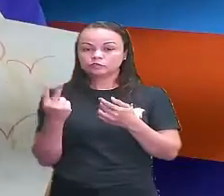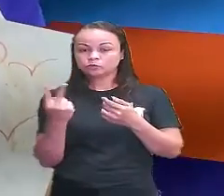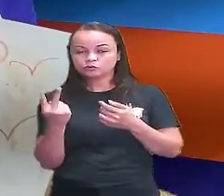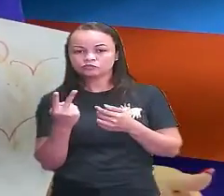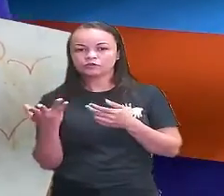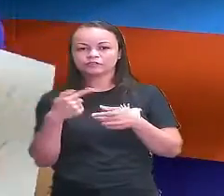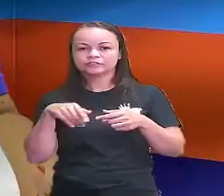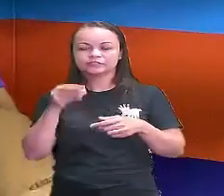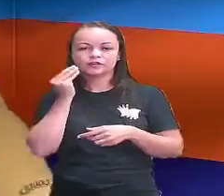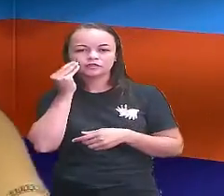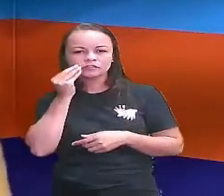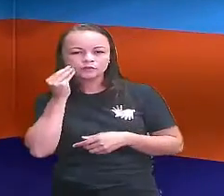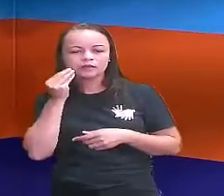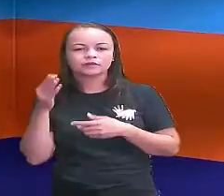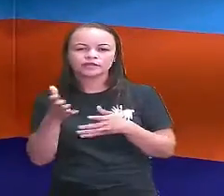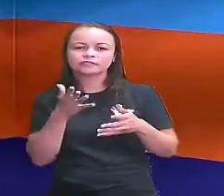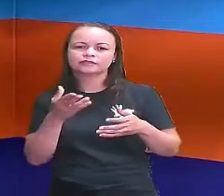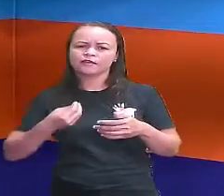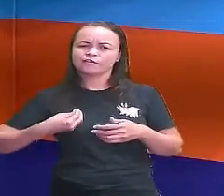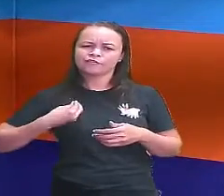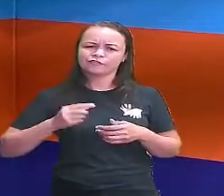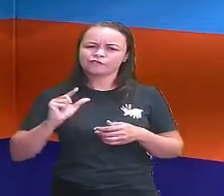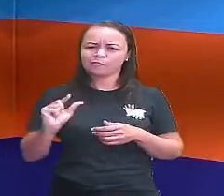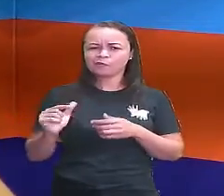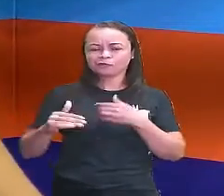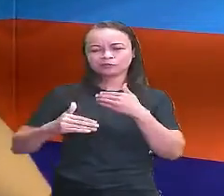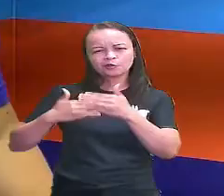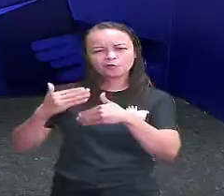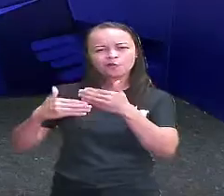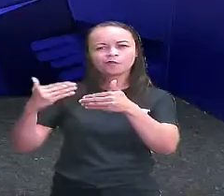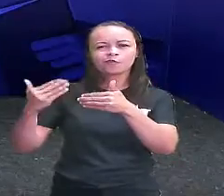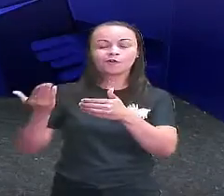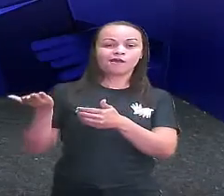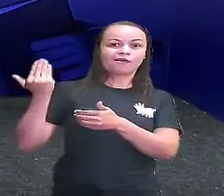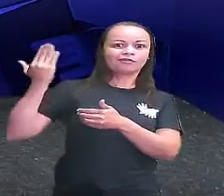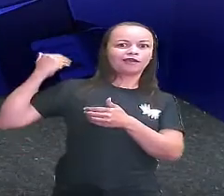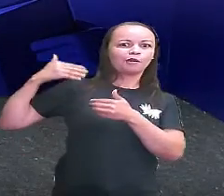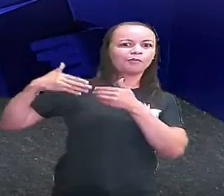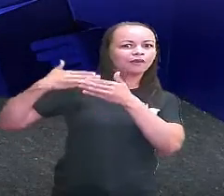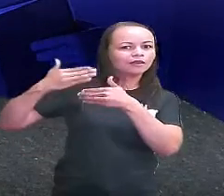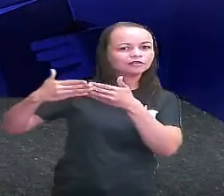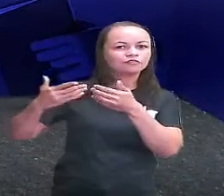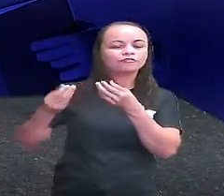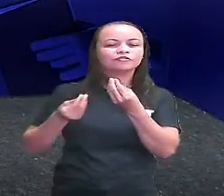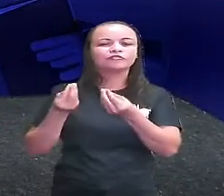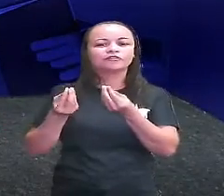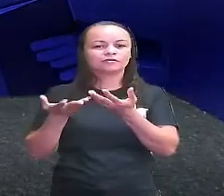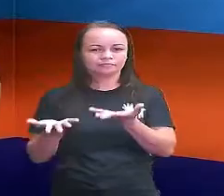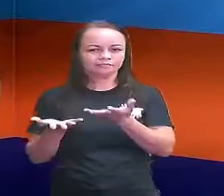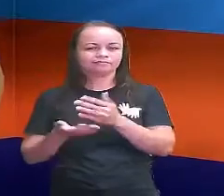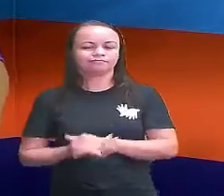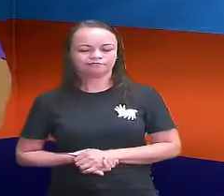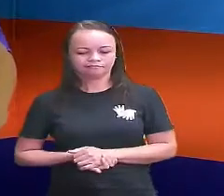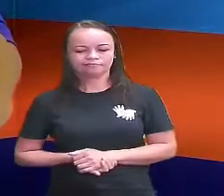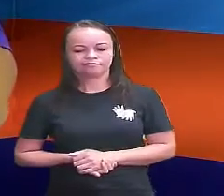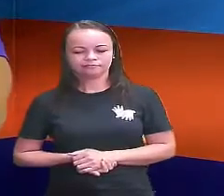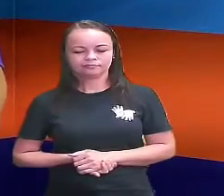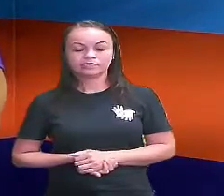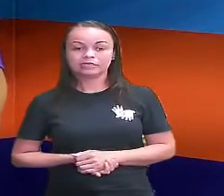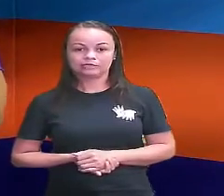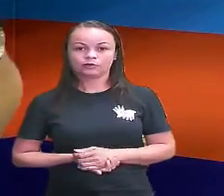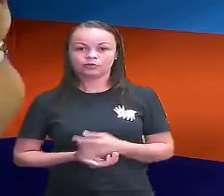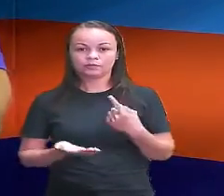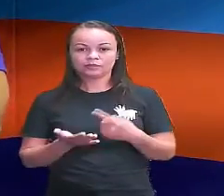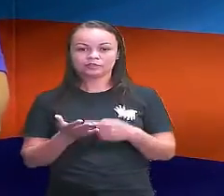experiência e viver um pouquinho como era antigamente que os homens viviam. Combinado? Quando você fizer, tira